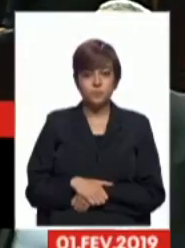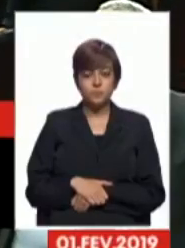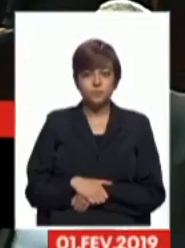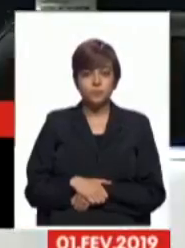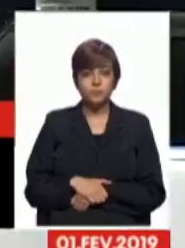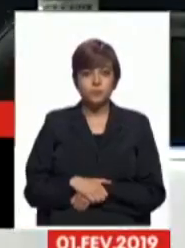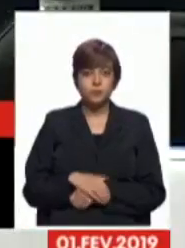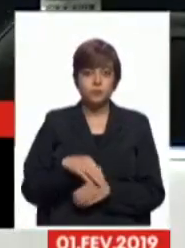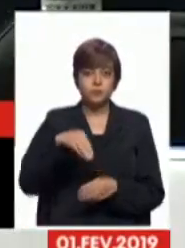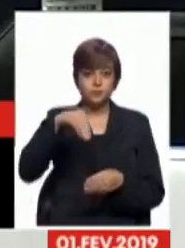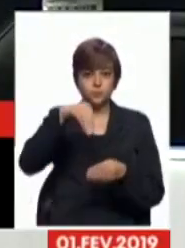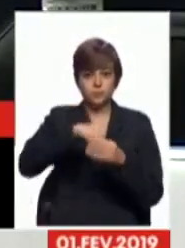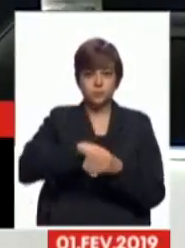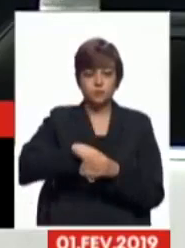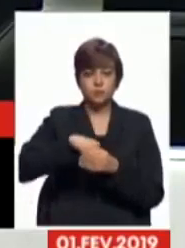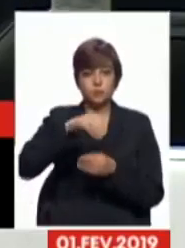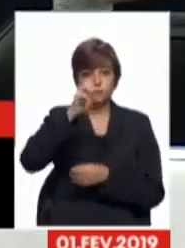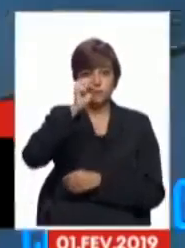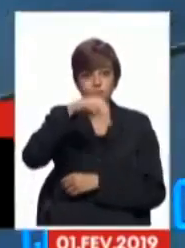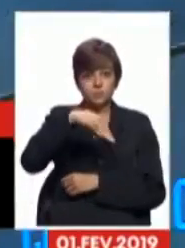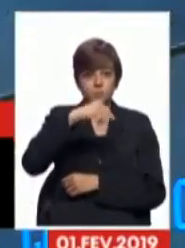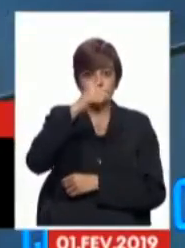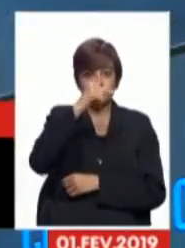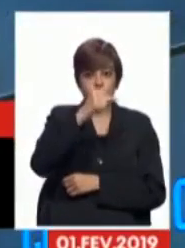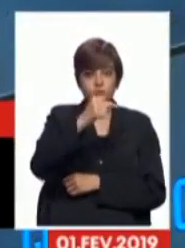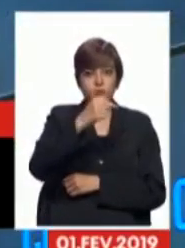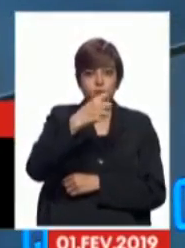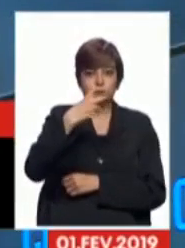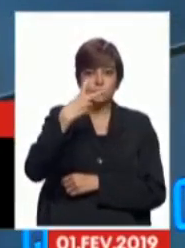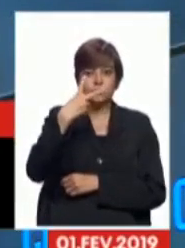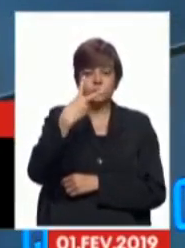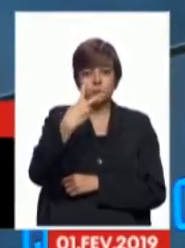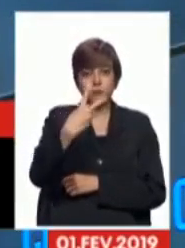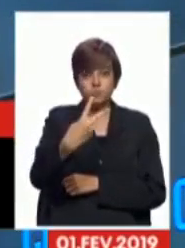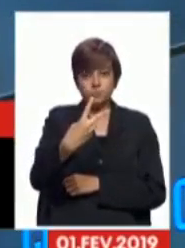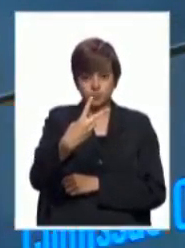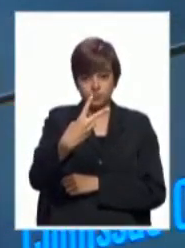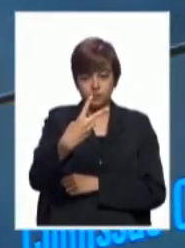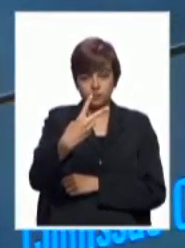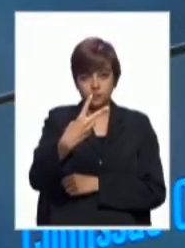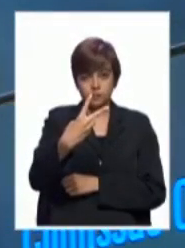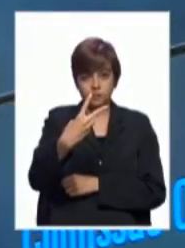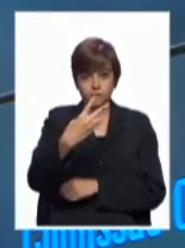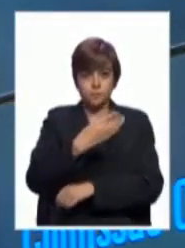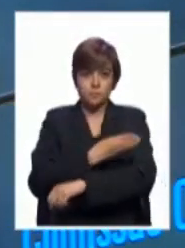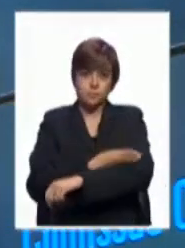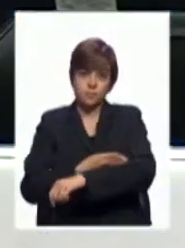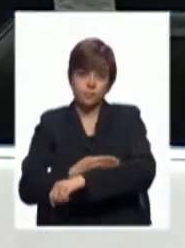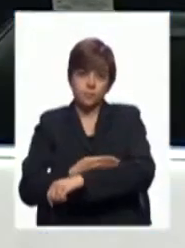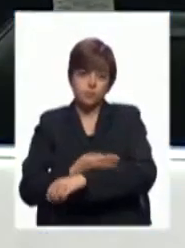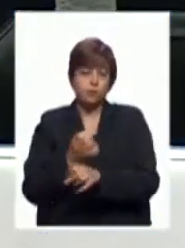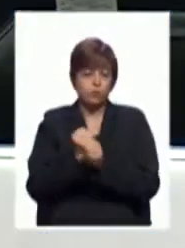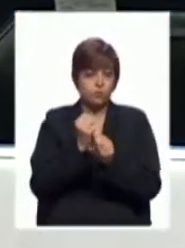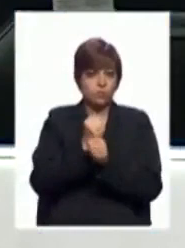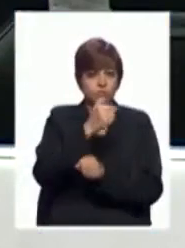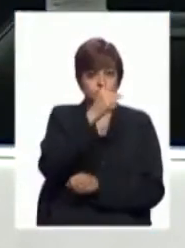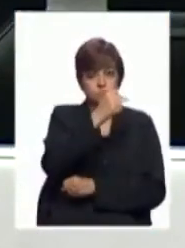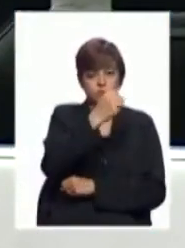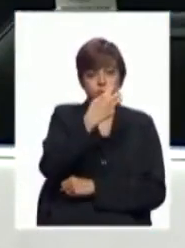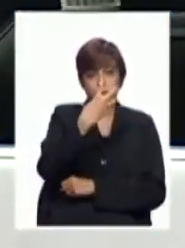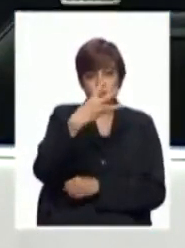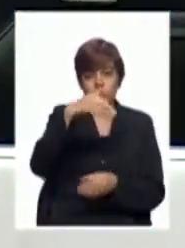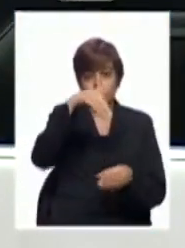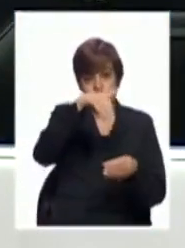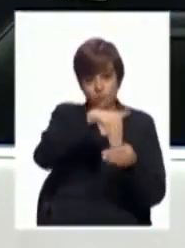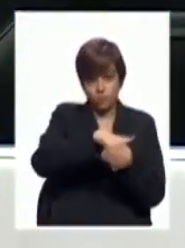Votaram sim 72 senhores deputados e deputadas, mais o deputado Bartô, 73, e dois